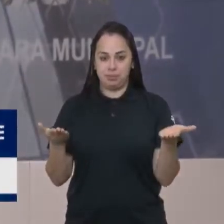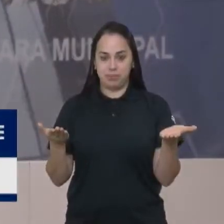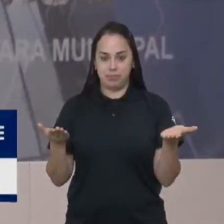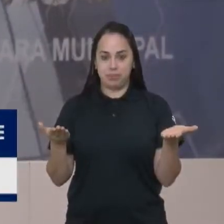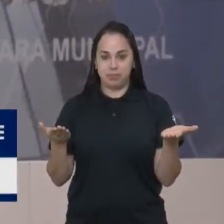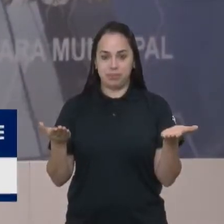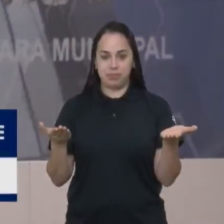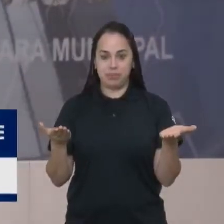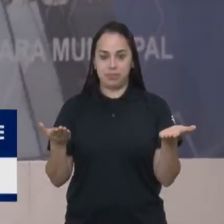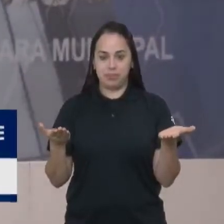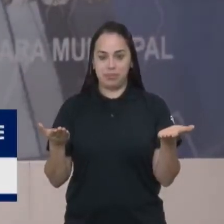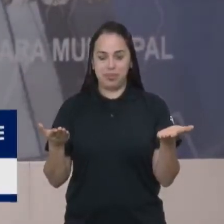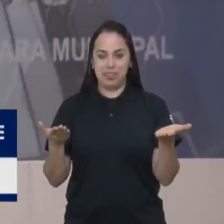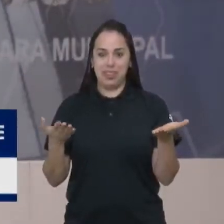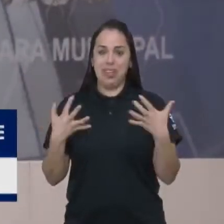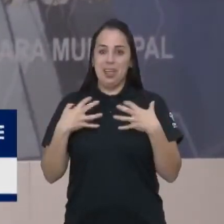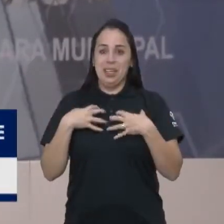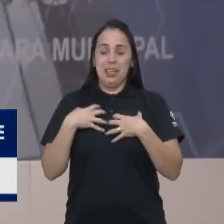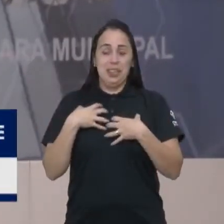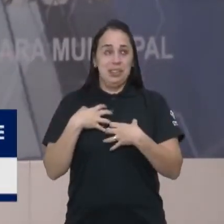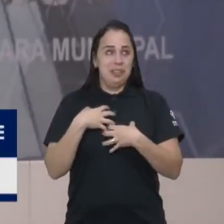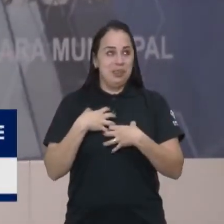Eu estou em péssimos lençóis aqui, né?